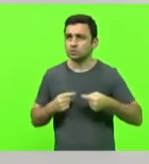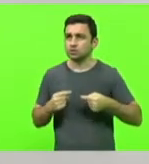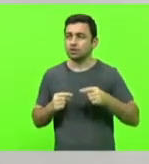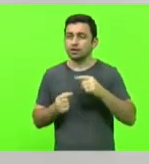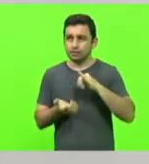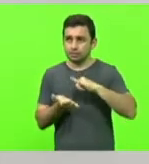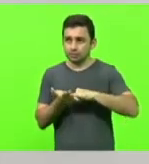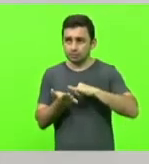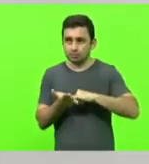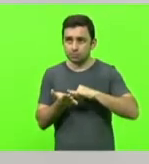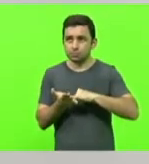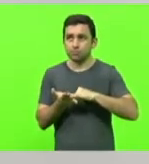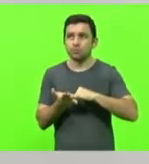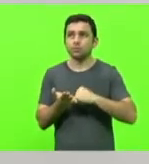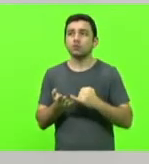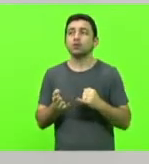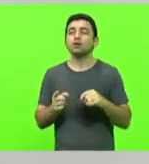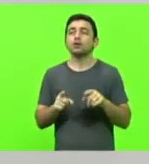tributos,